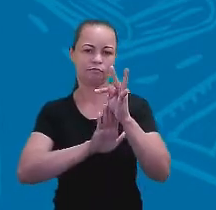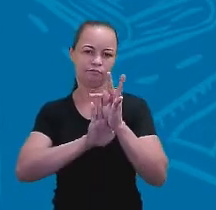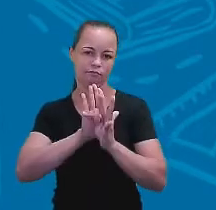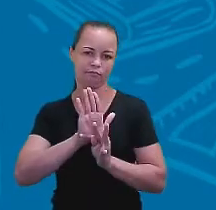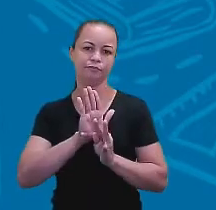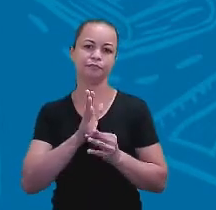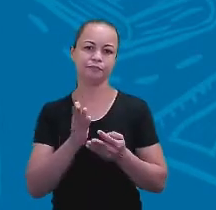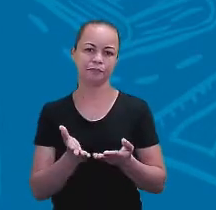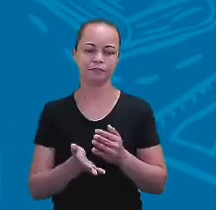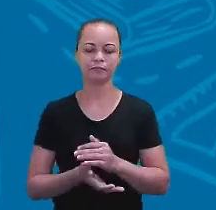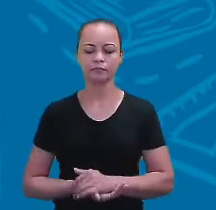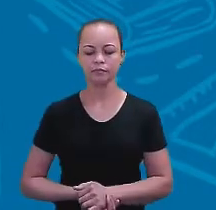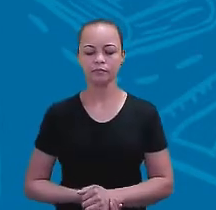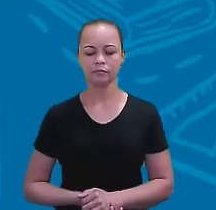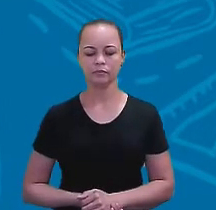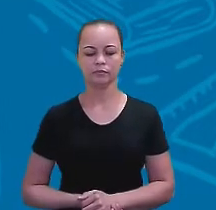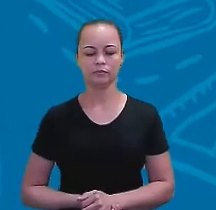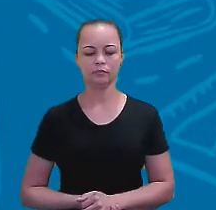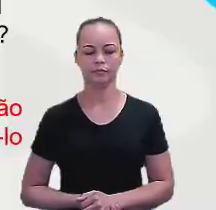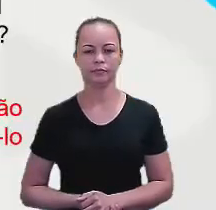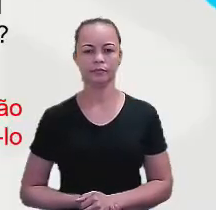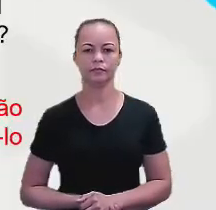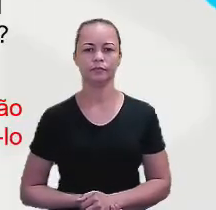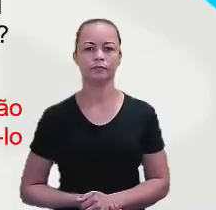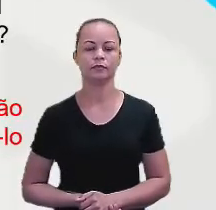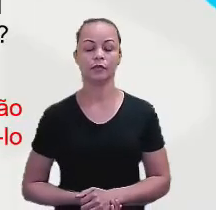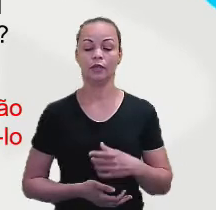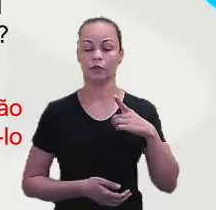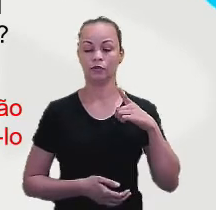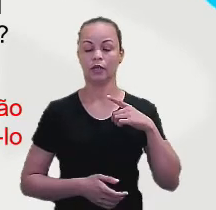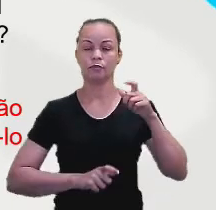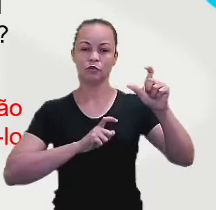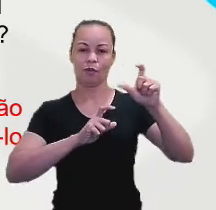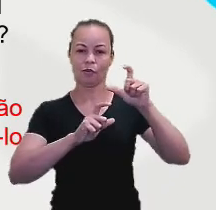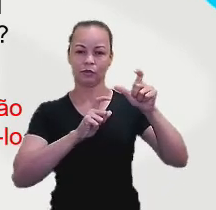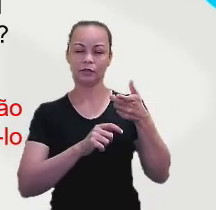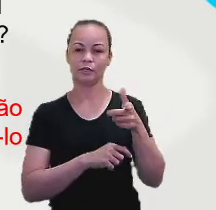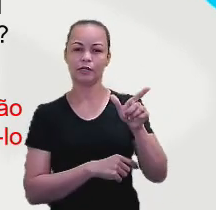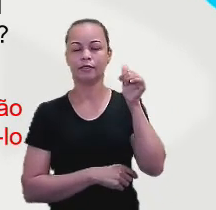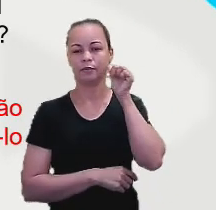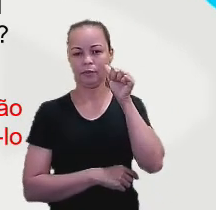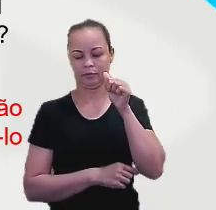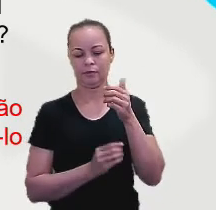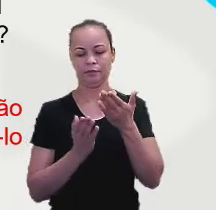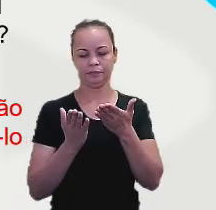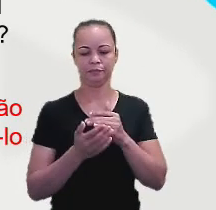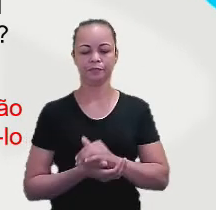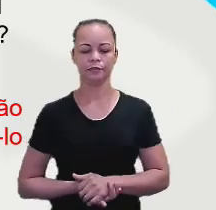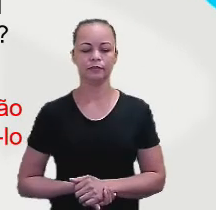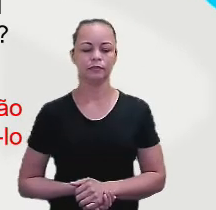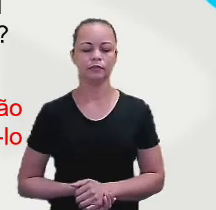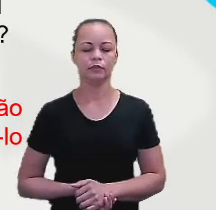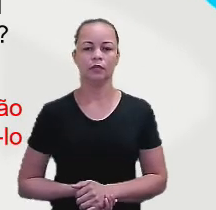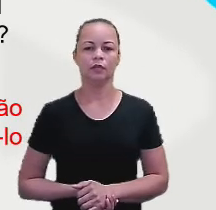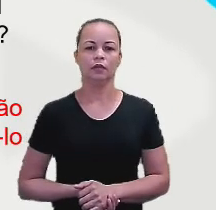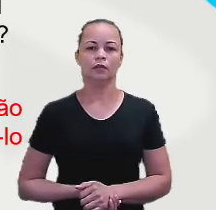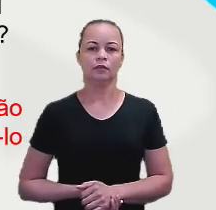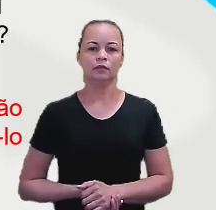textual. Tá bom? Então, temos aqui outra tirinha de Mafalda e diz o seguinte: